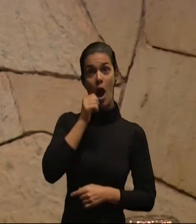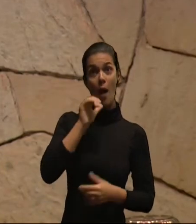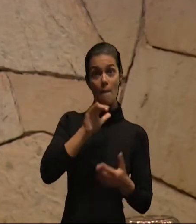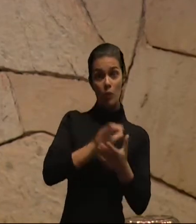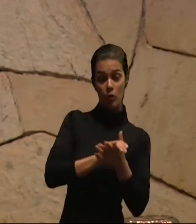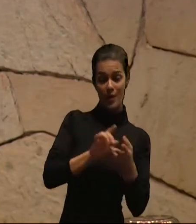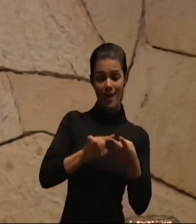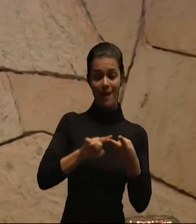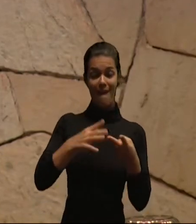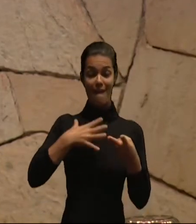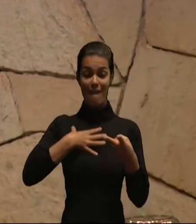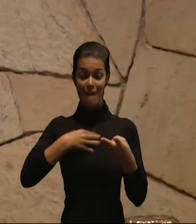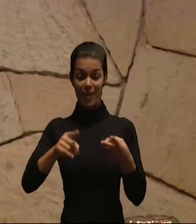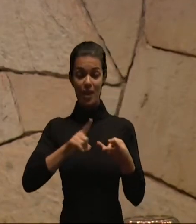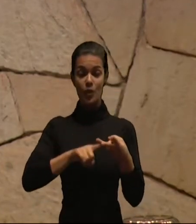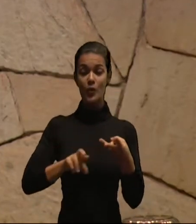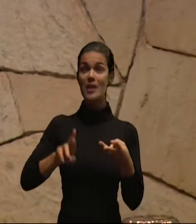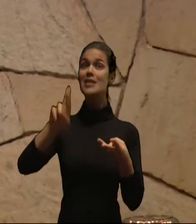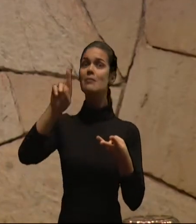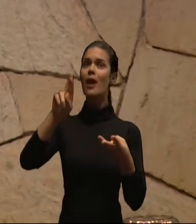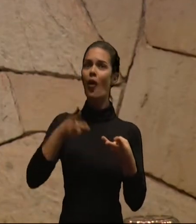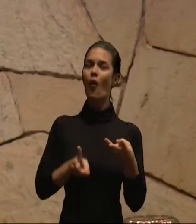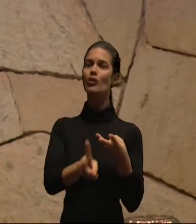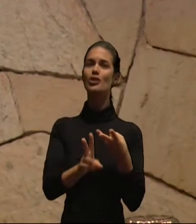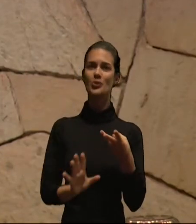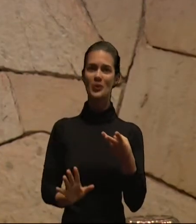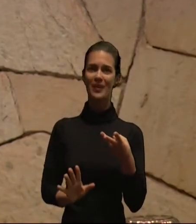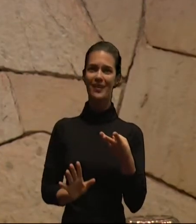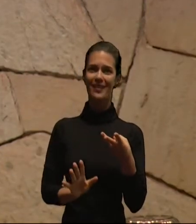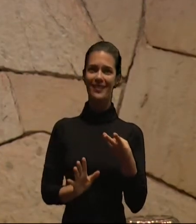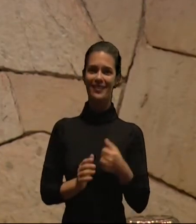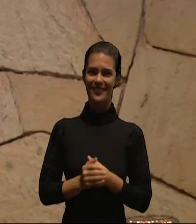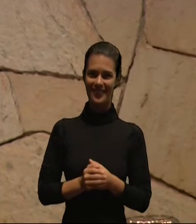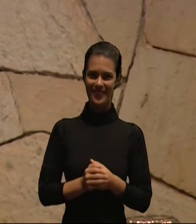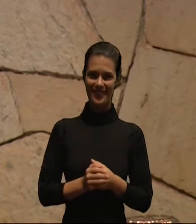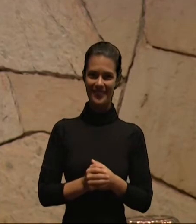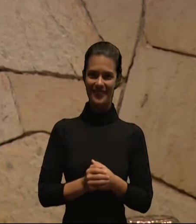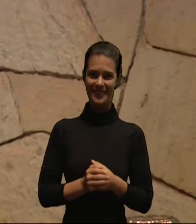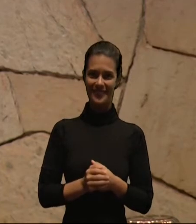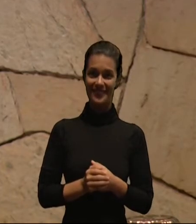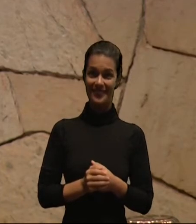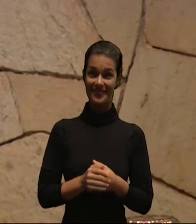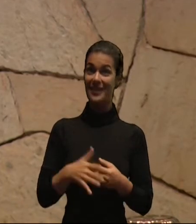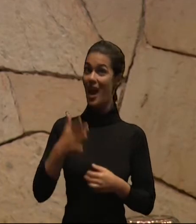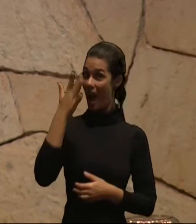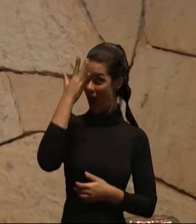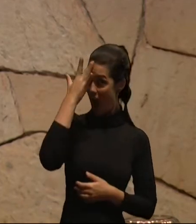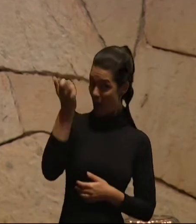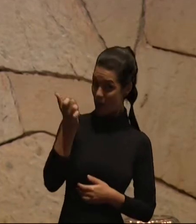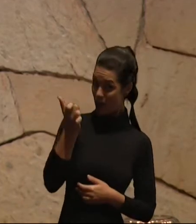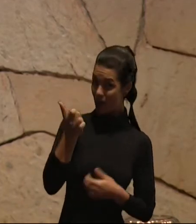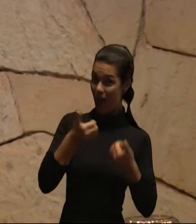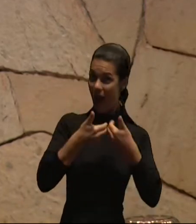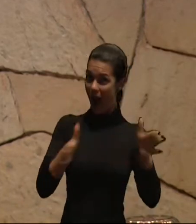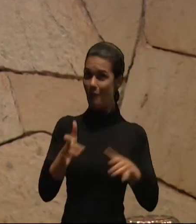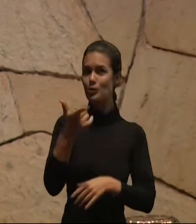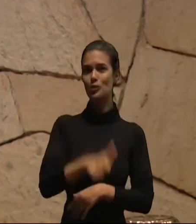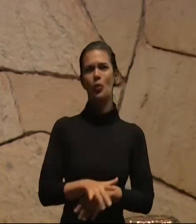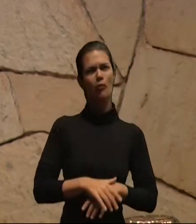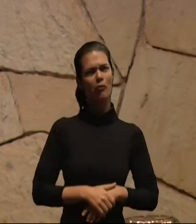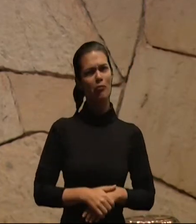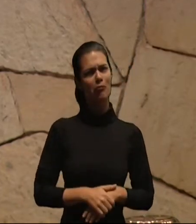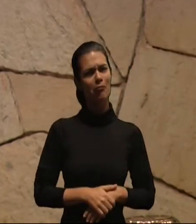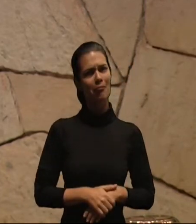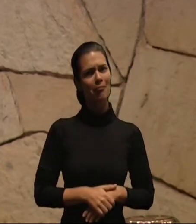a esperança. E ele conclui o seu bilhete dizendo o seguinte: amanhã reabriremos.